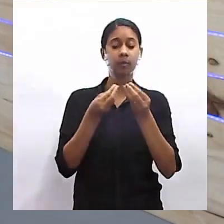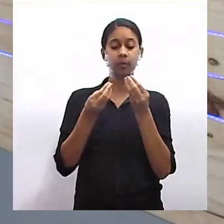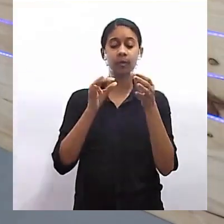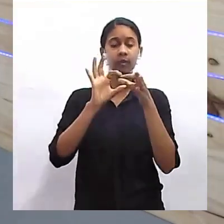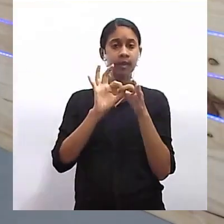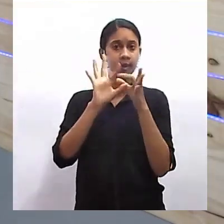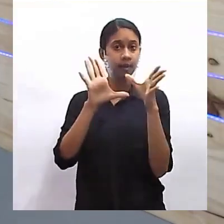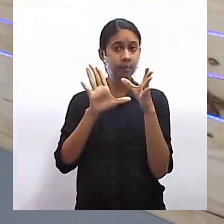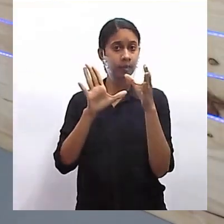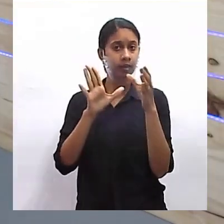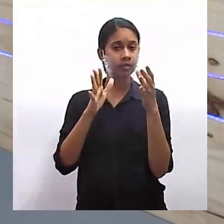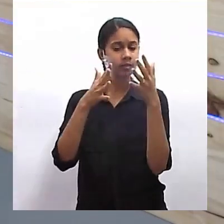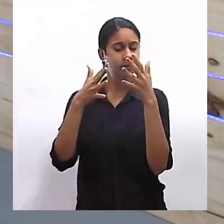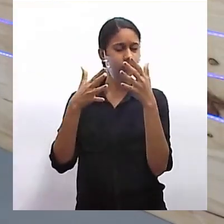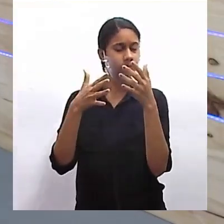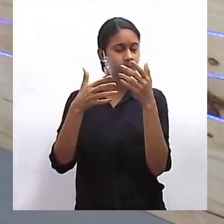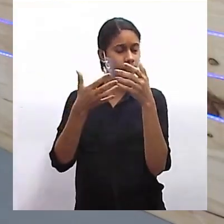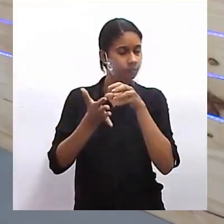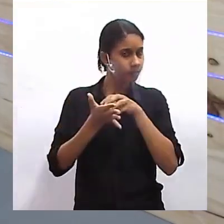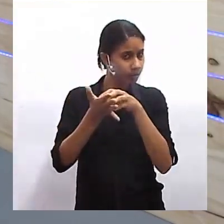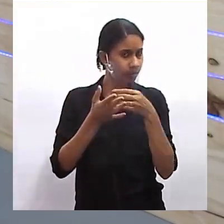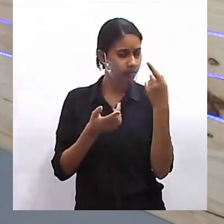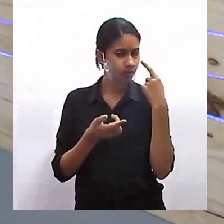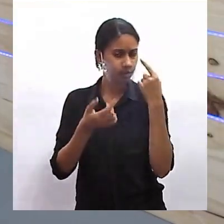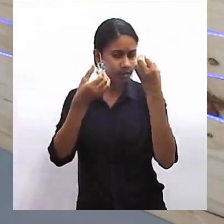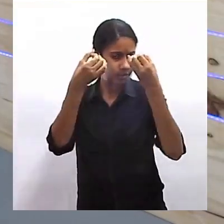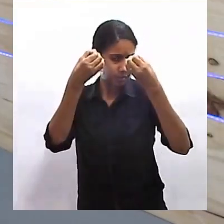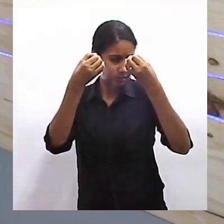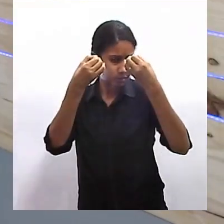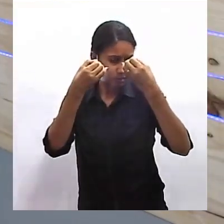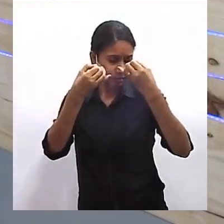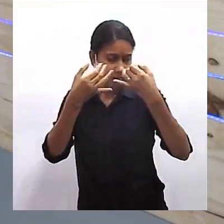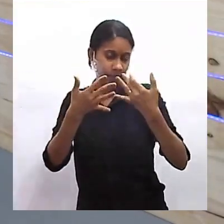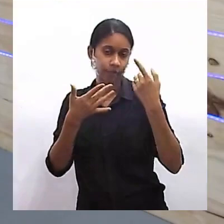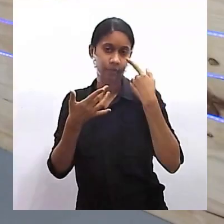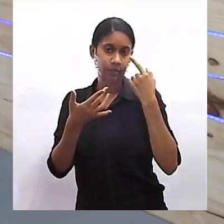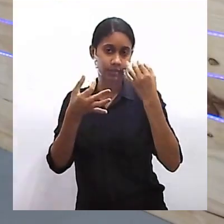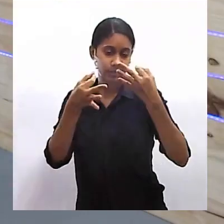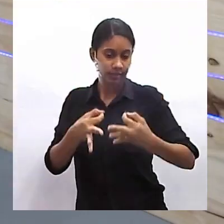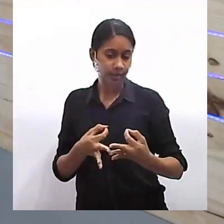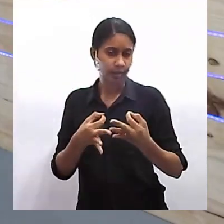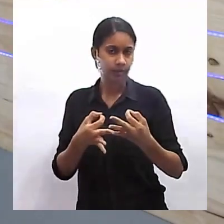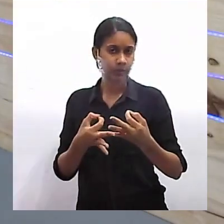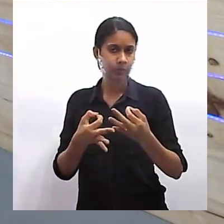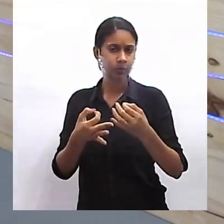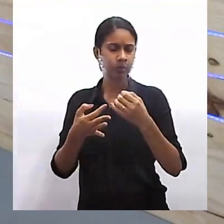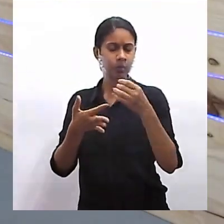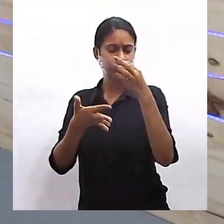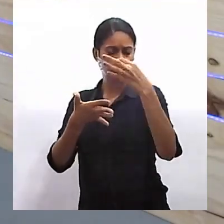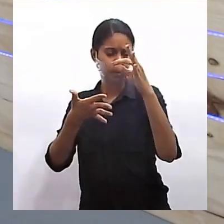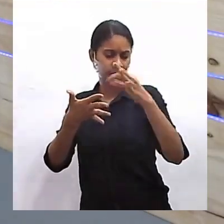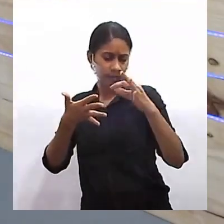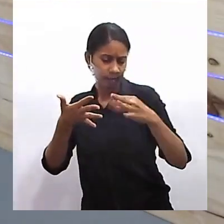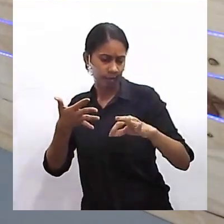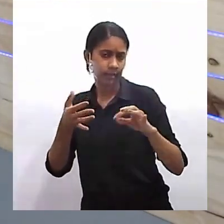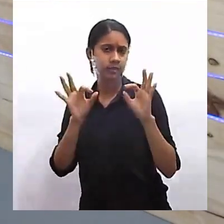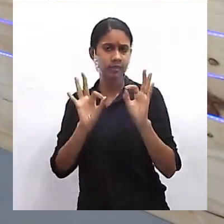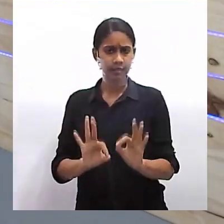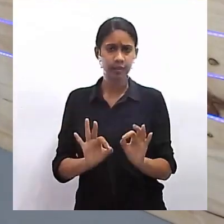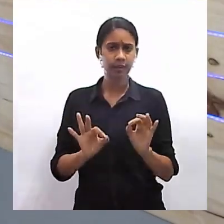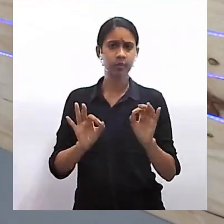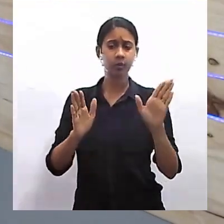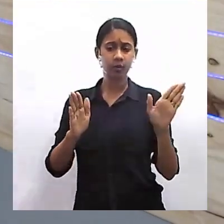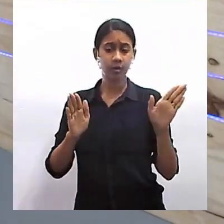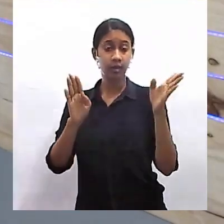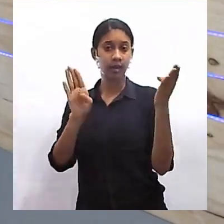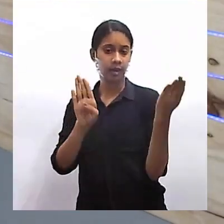um checklist para saber se o cara está saindo com nota fiscal, para saber se aquele veículo está fechado as portas, está travado as